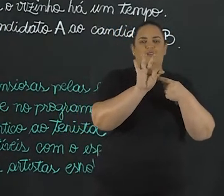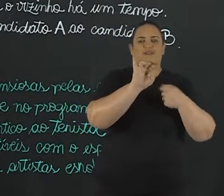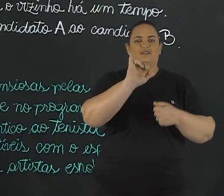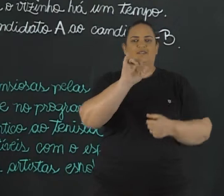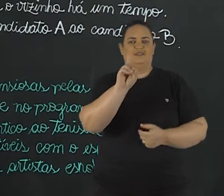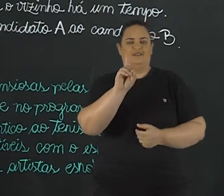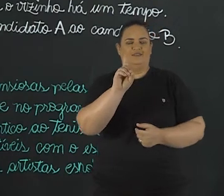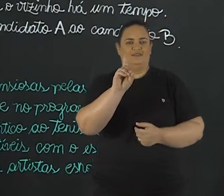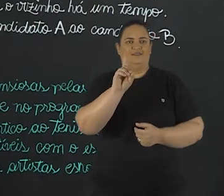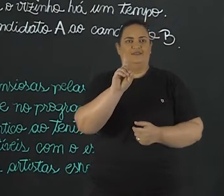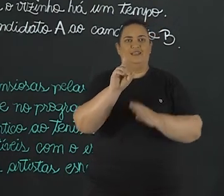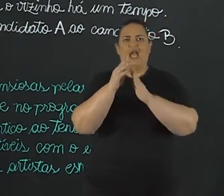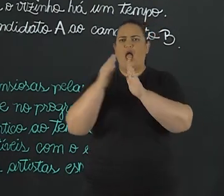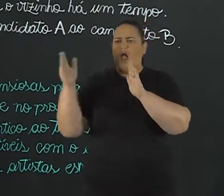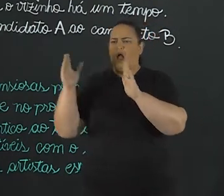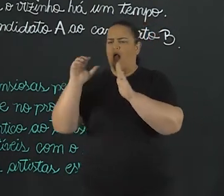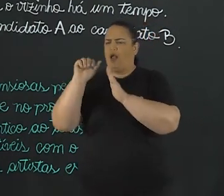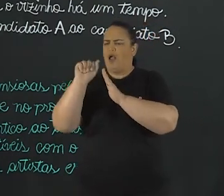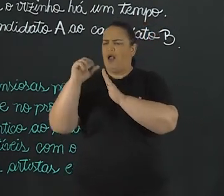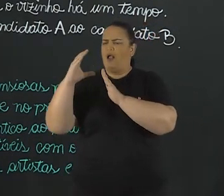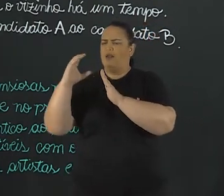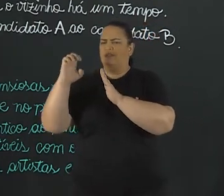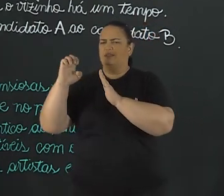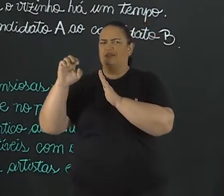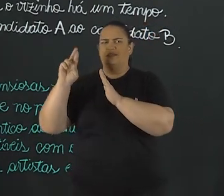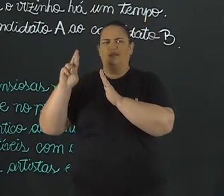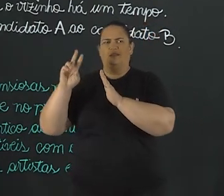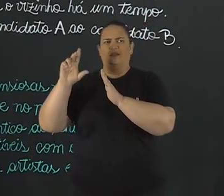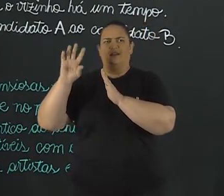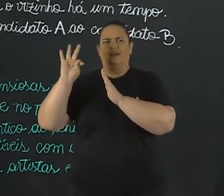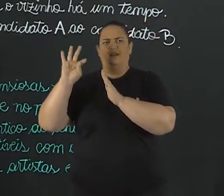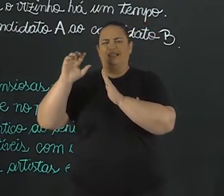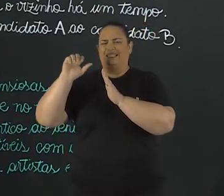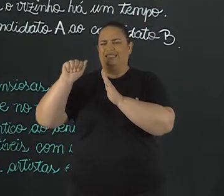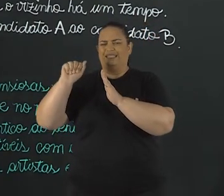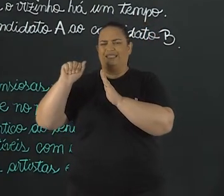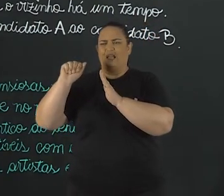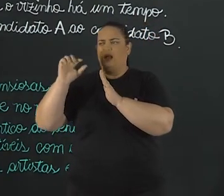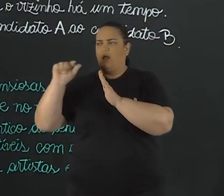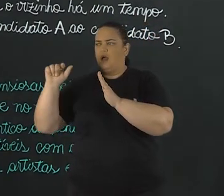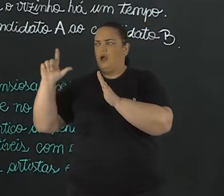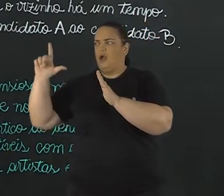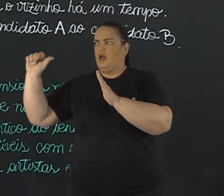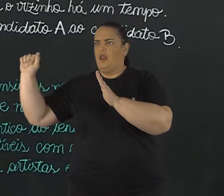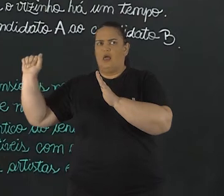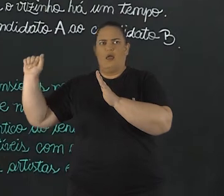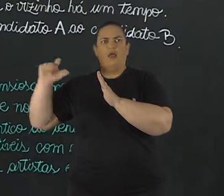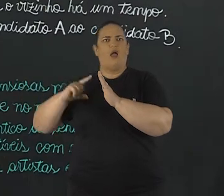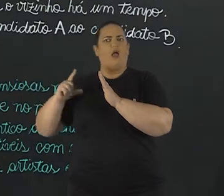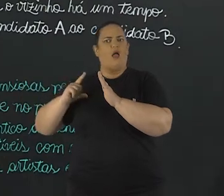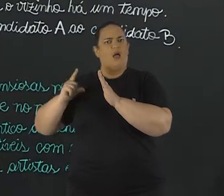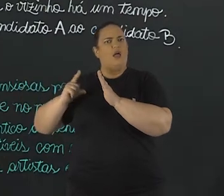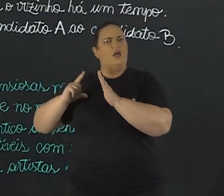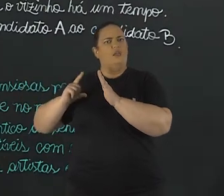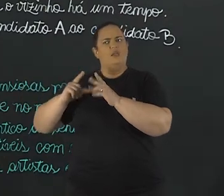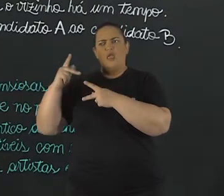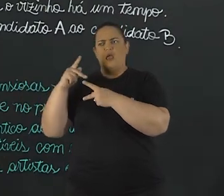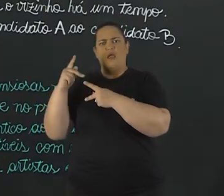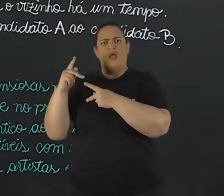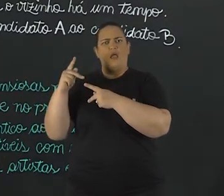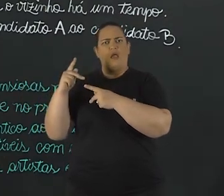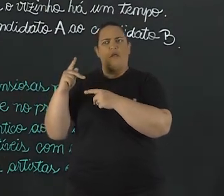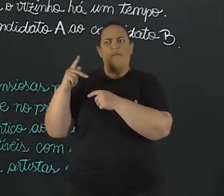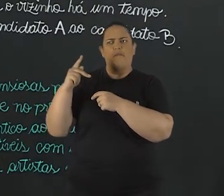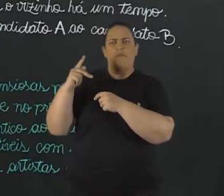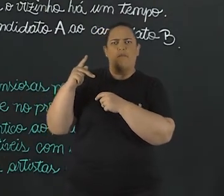no finalzinho eu tenho o verbo acertar e aí eu já tenho uma construção com o pronome oblíquo, que é aquele pronome que ocupa de fato essa posição, né?